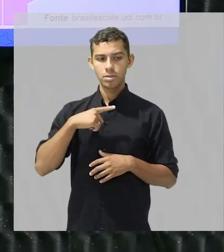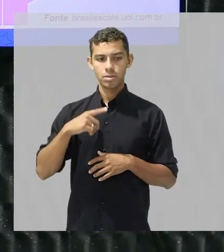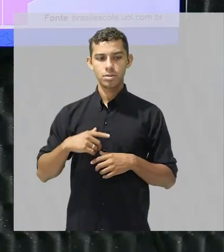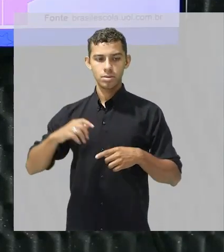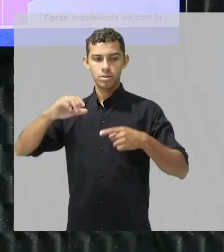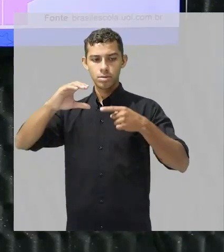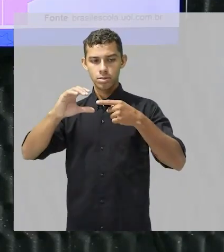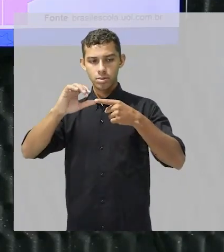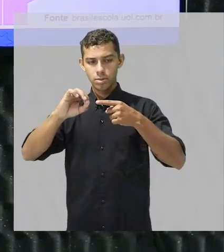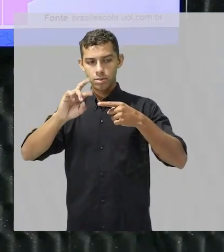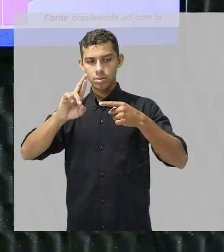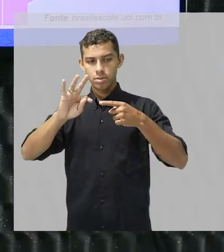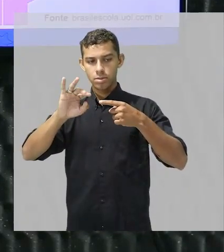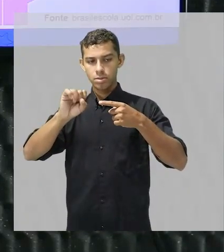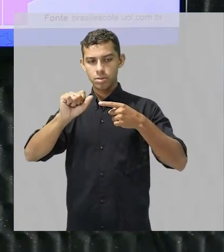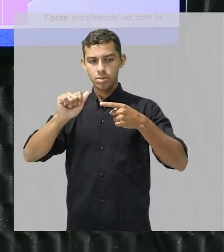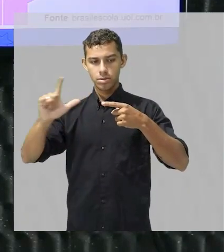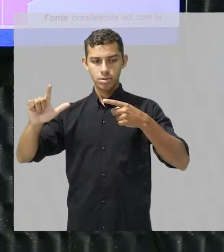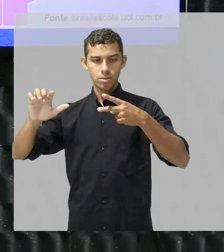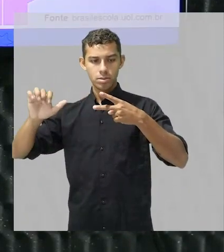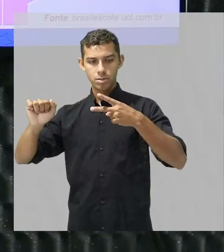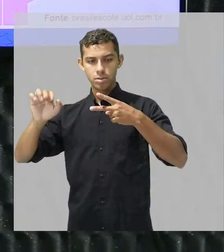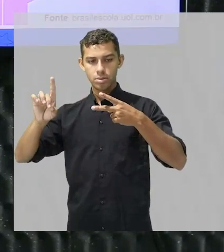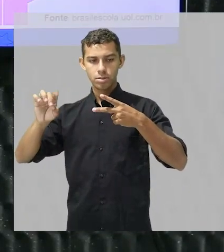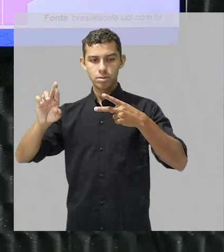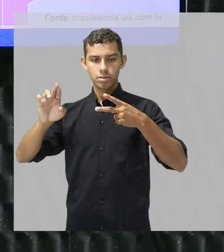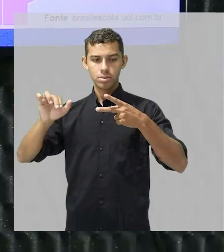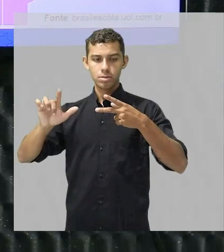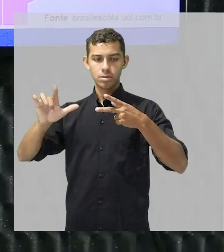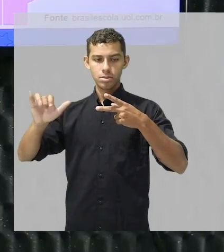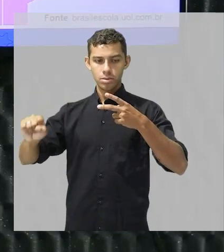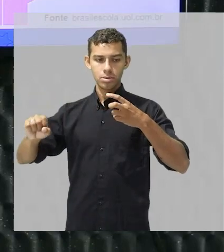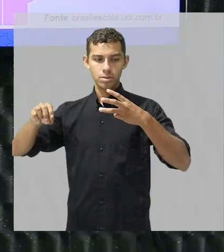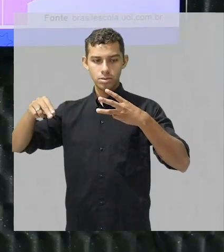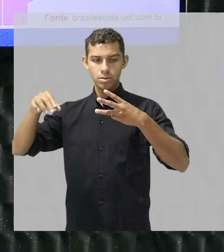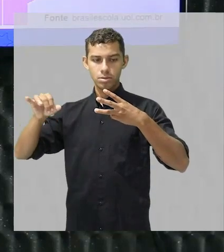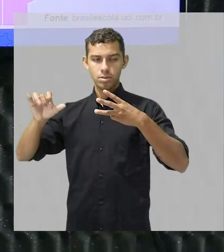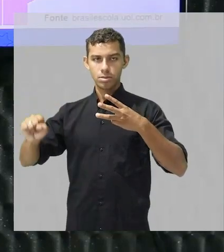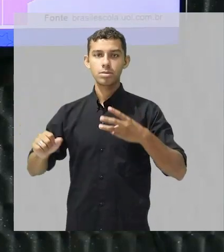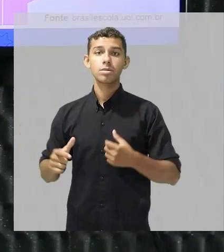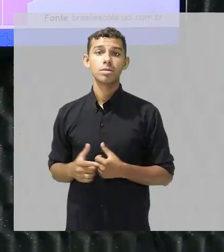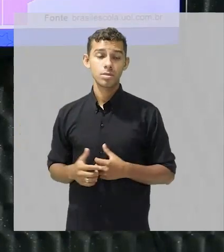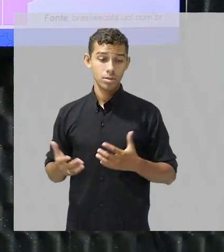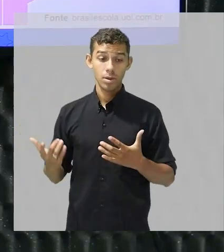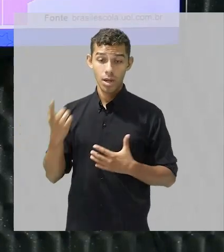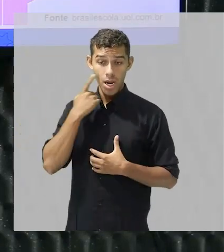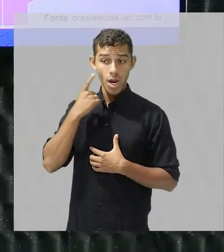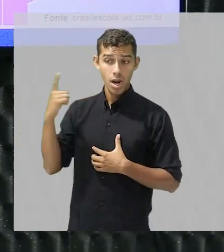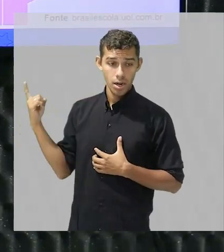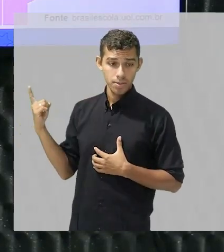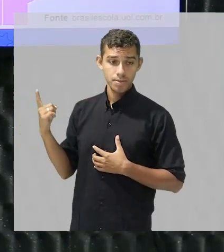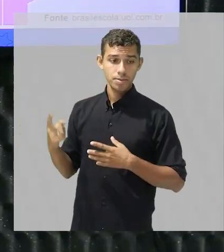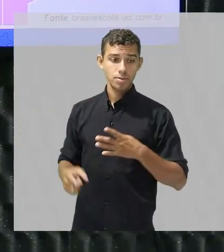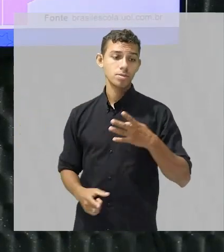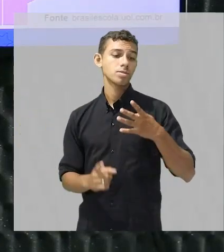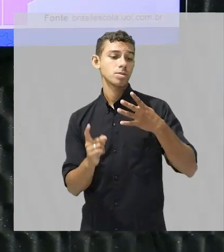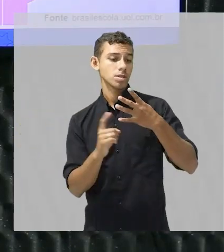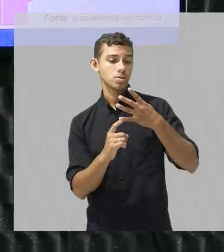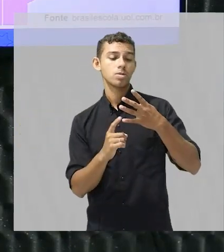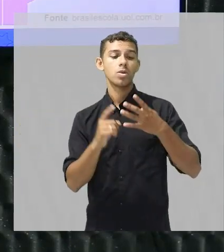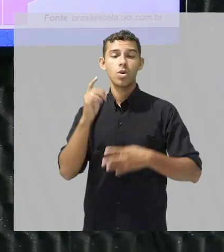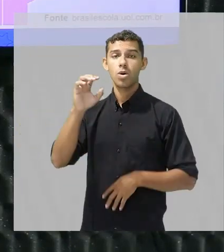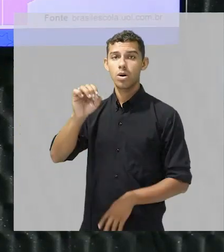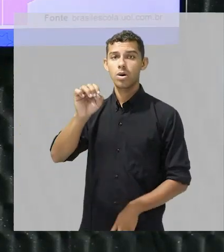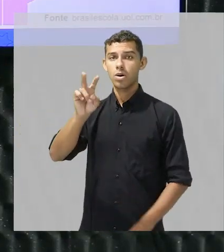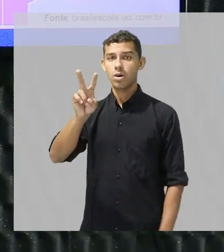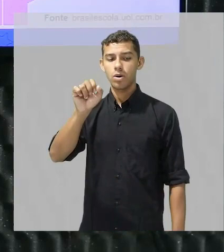e noradrenalina. Nós temos os ovários. Olha, os ovários e os testículos, além